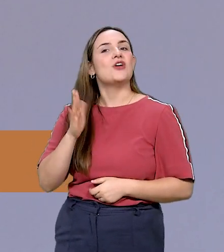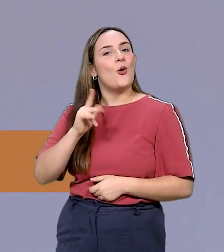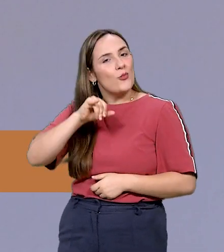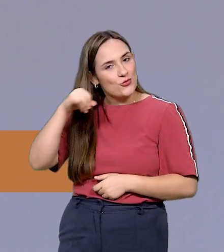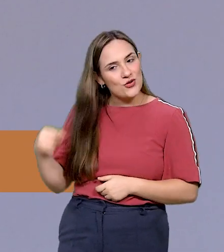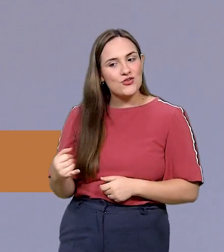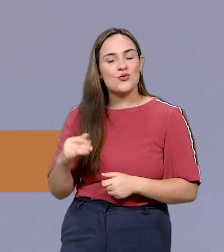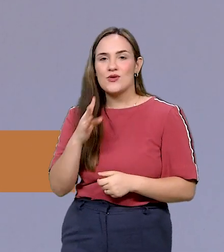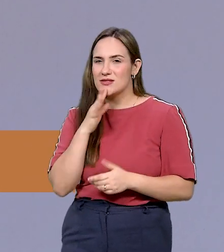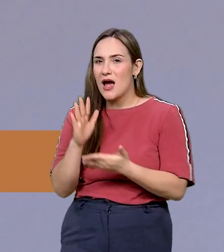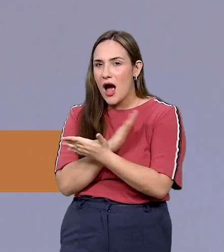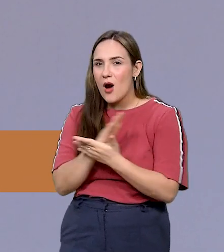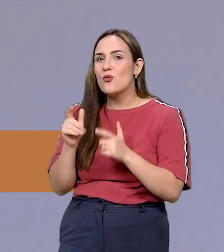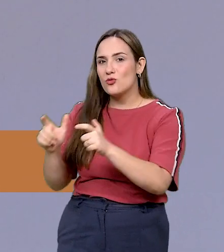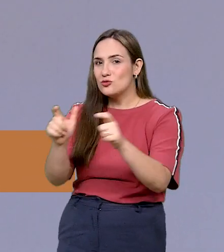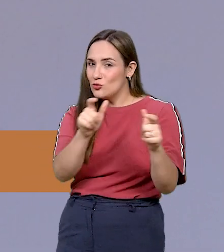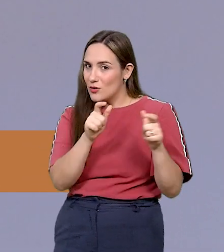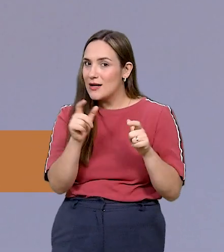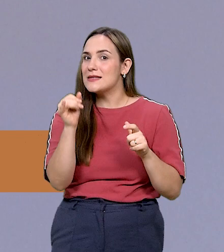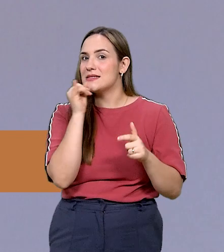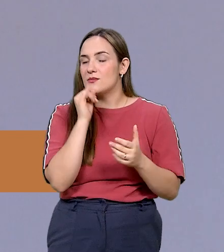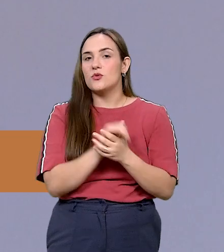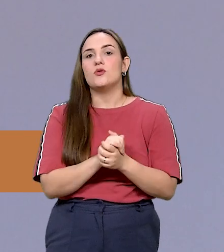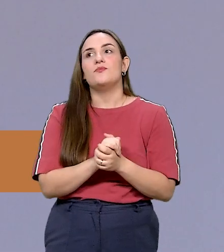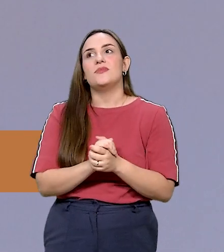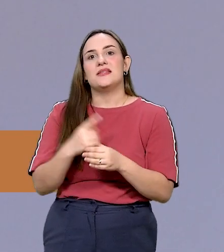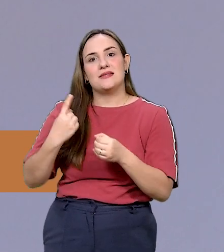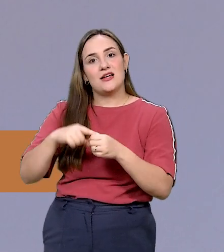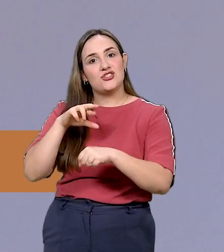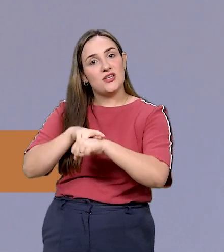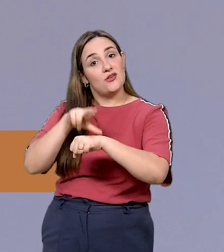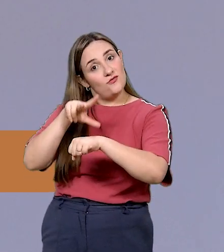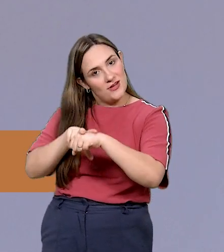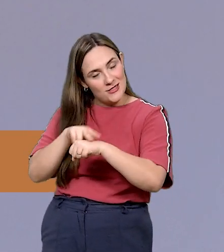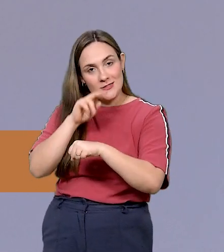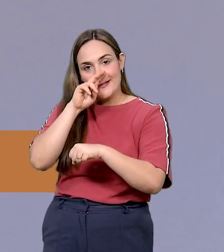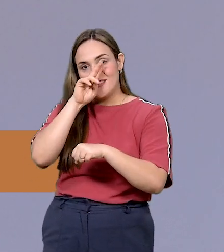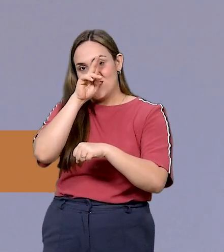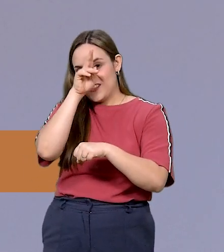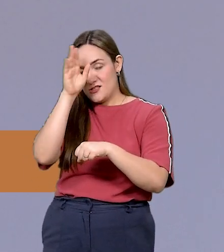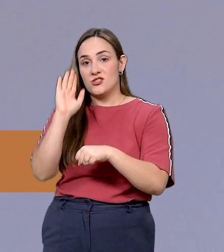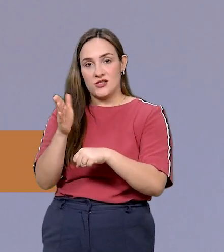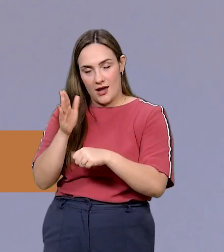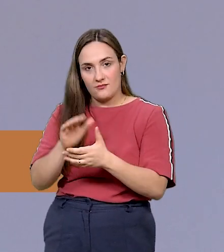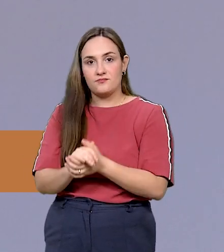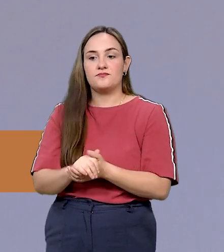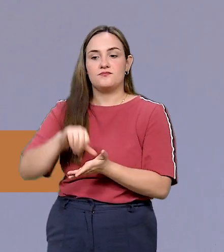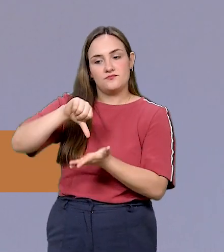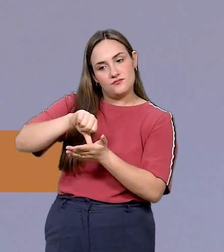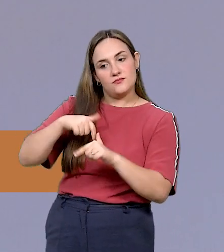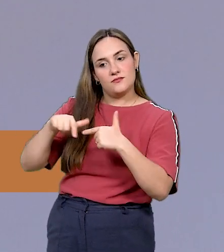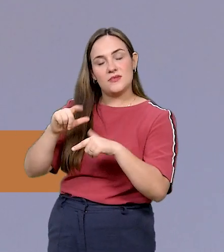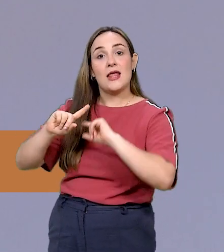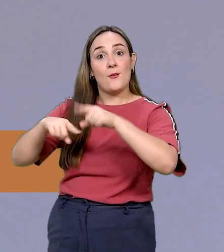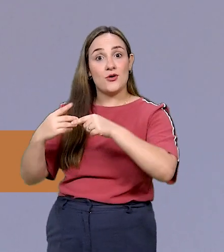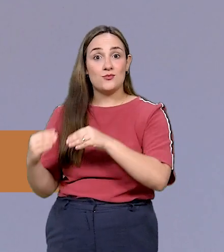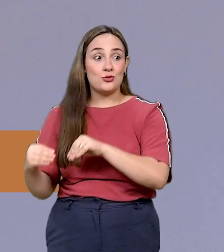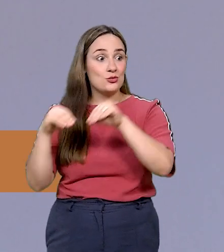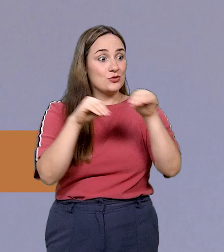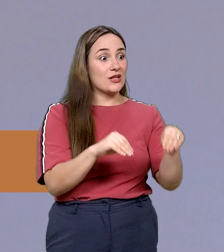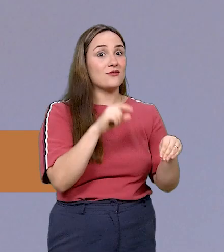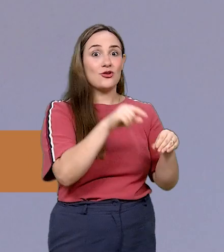regiões aqui do estado. Atuei no início da carreira na comarca de Rio Verde de Mato Grosso e, posteriormente, fui